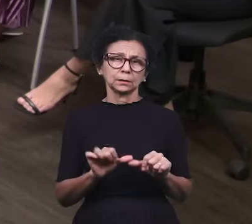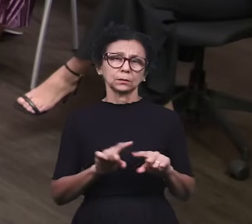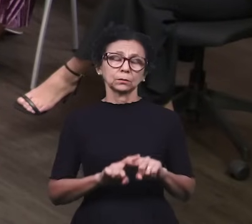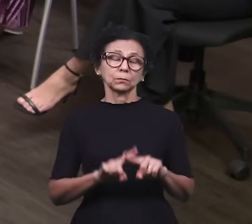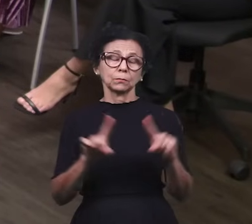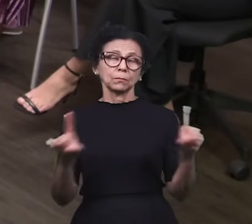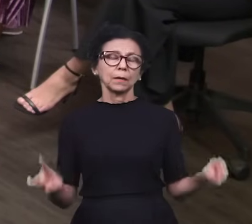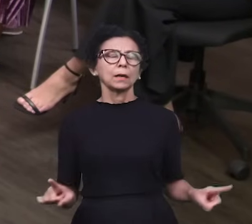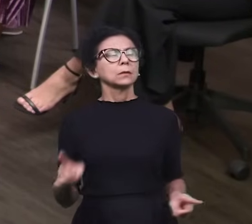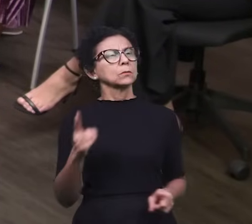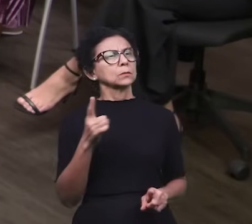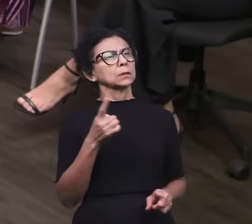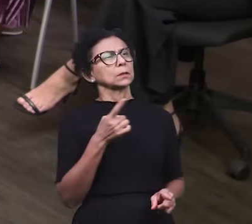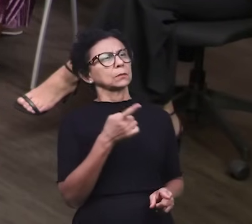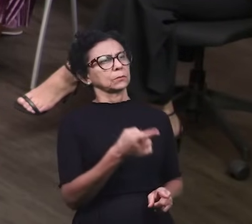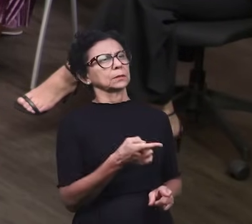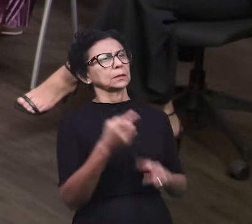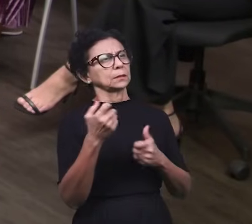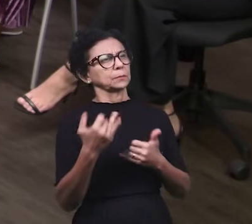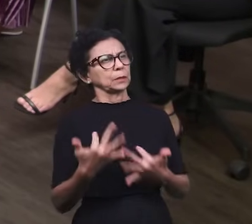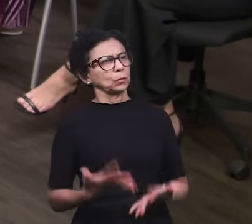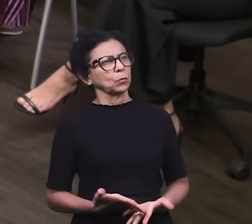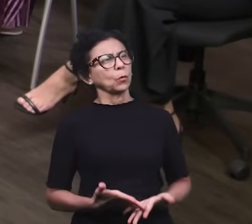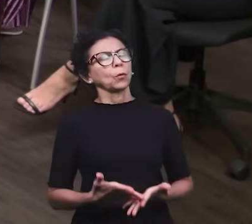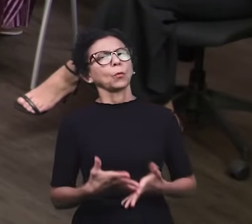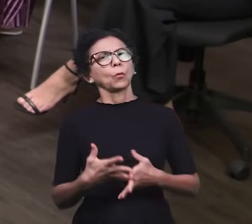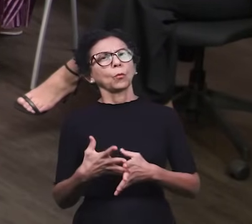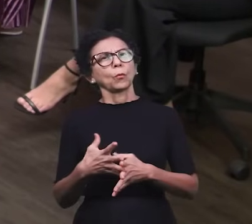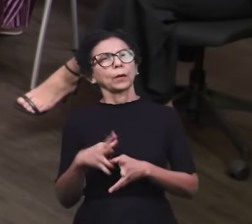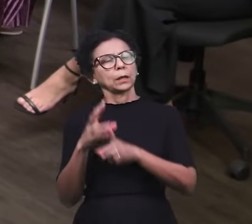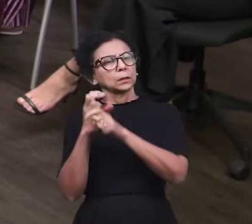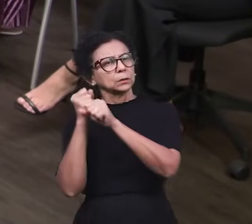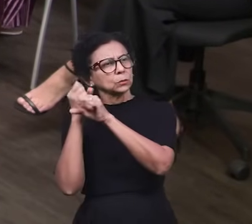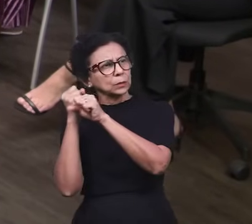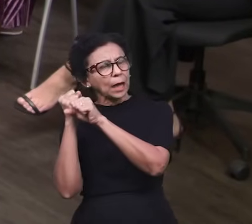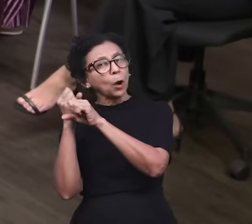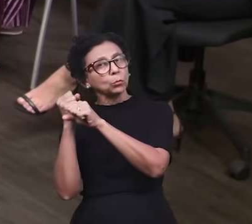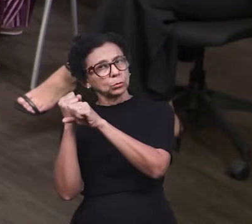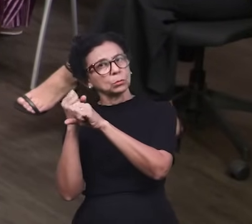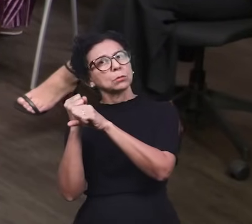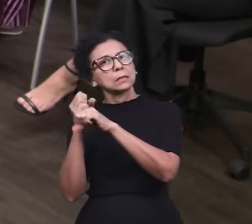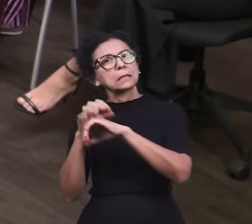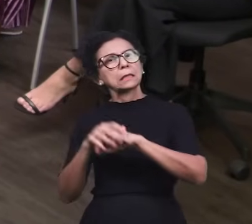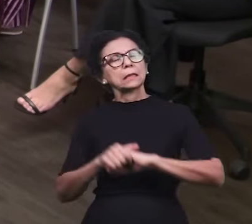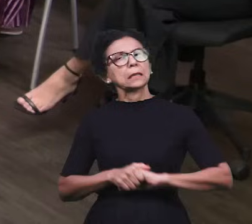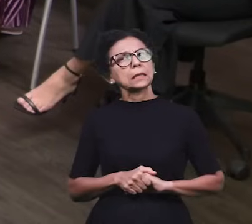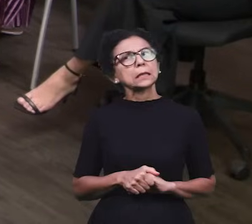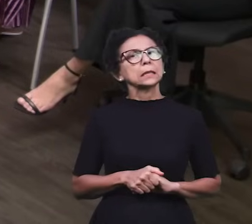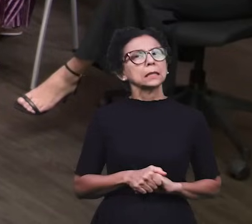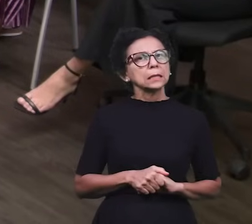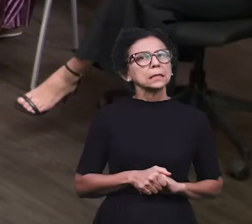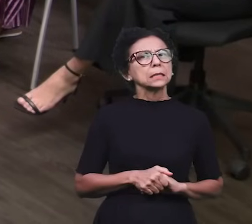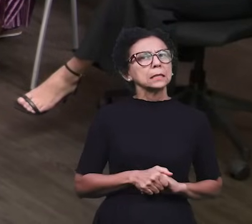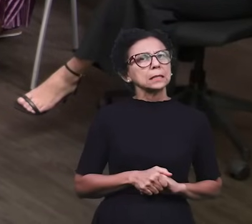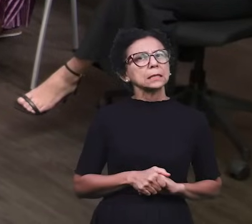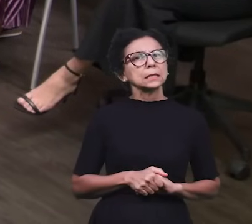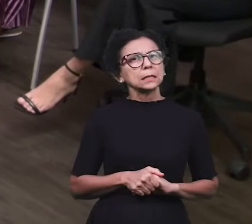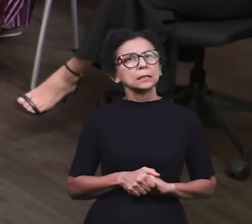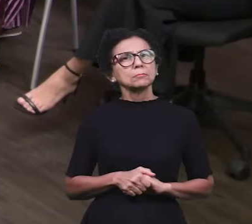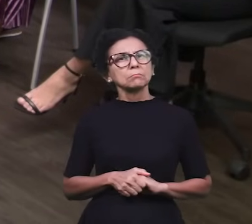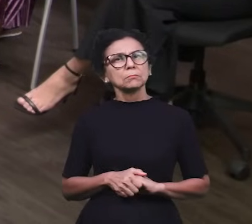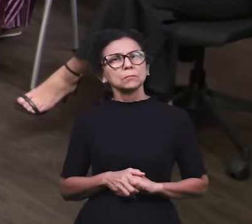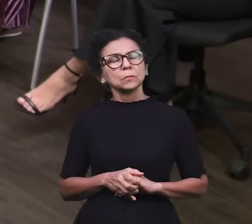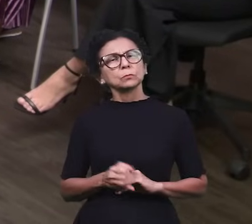acabou de trazer como um número, né, traduzido em números, mostra que há uma